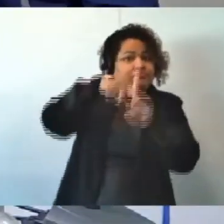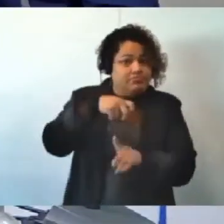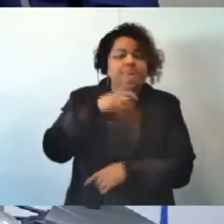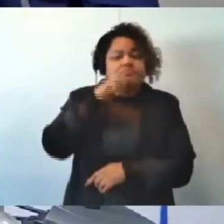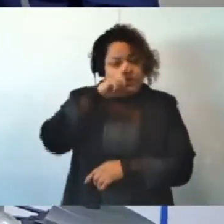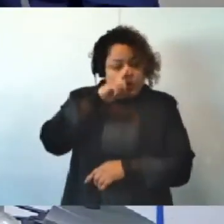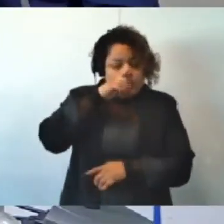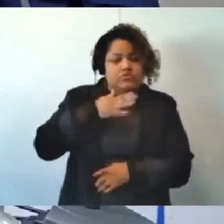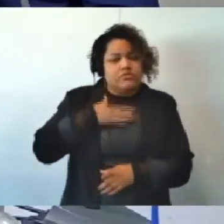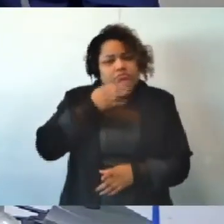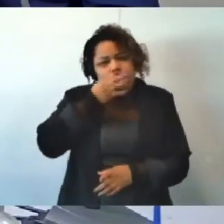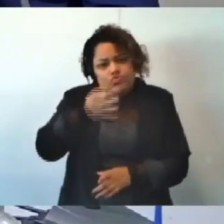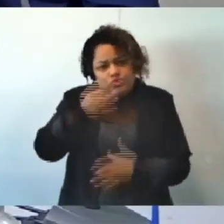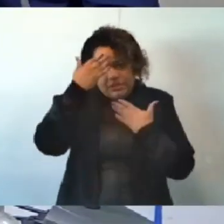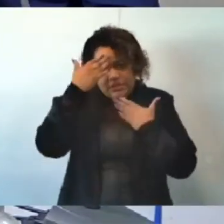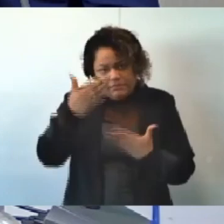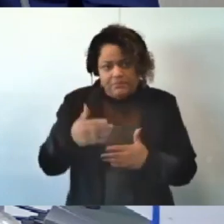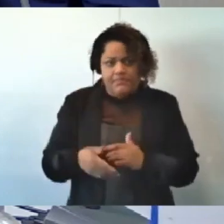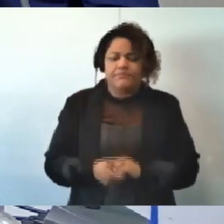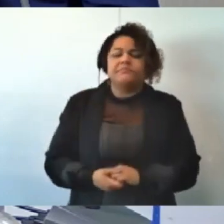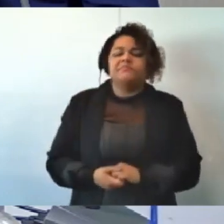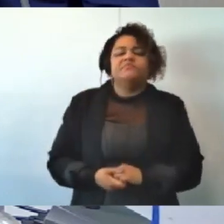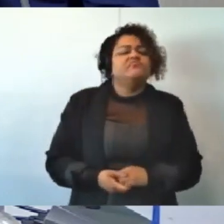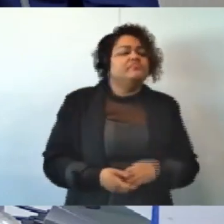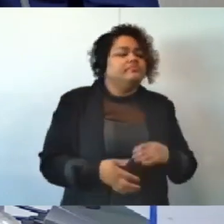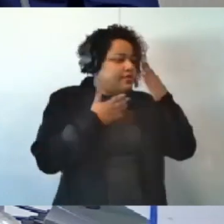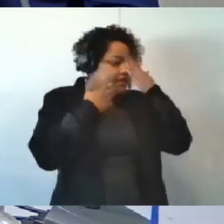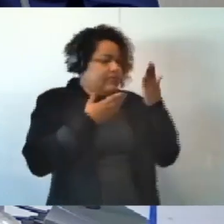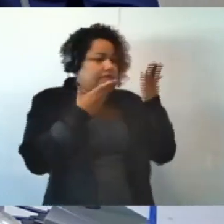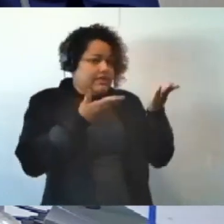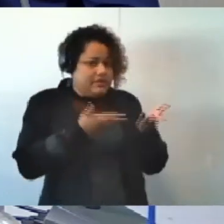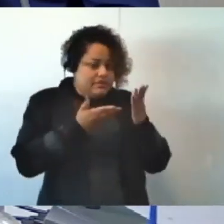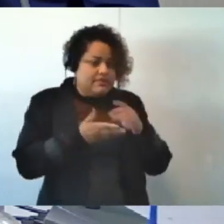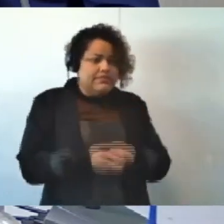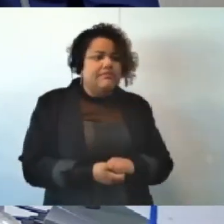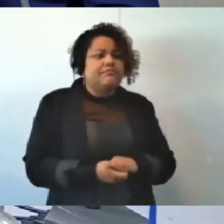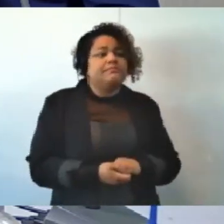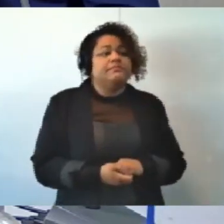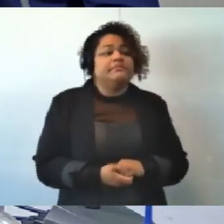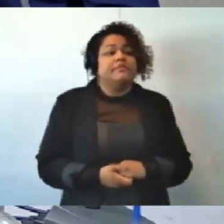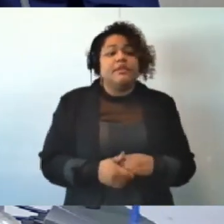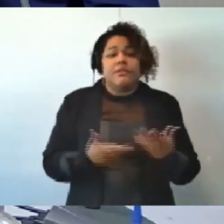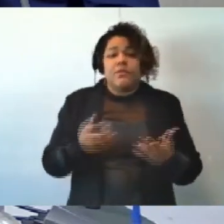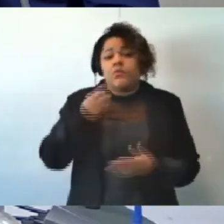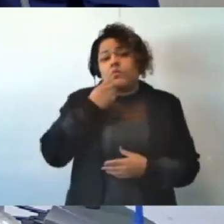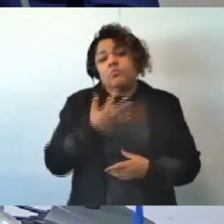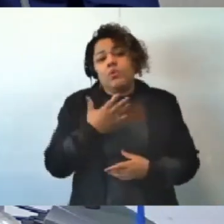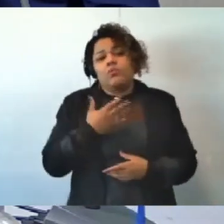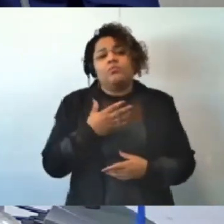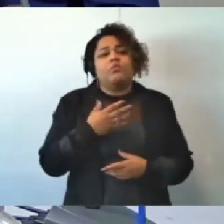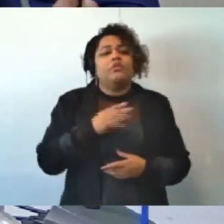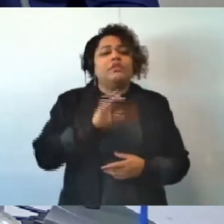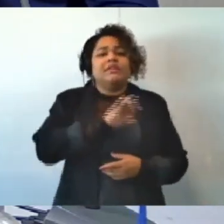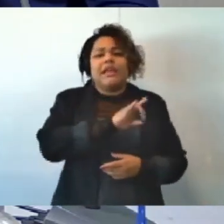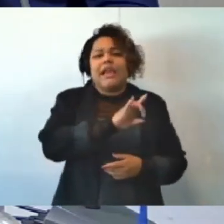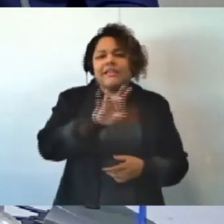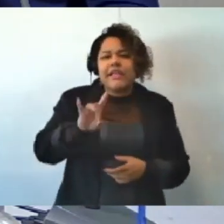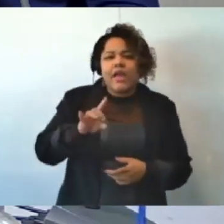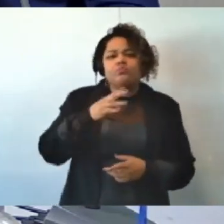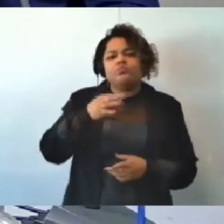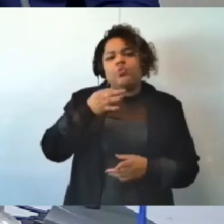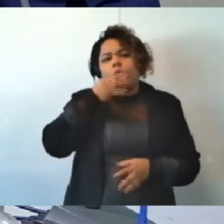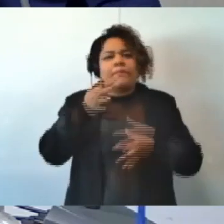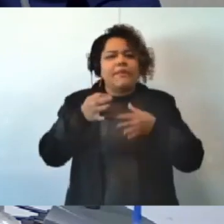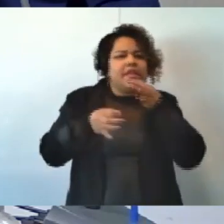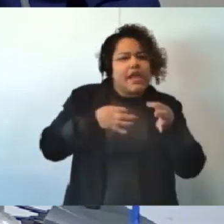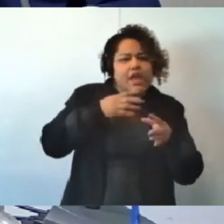Eliette. O bom é que a cada momento que um coloca seus pontos de vista, né, aparece mais uma